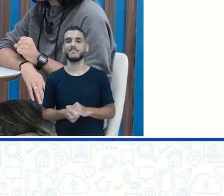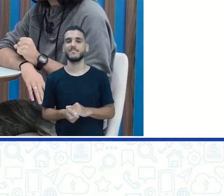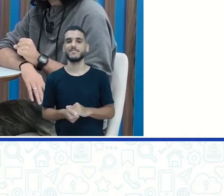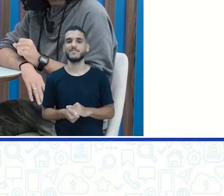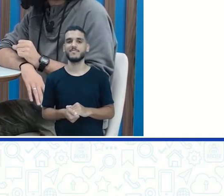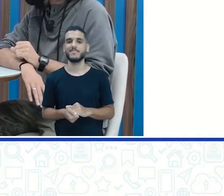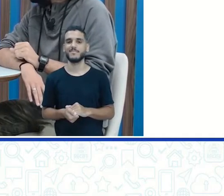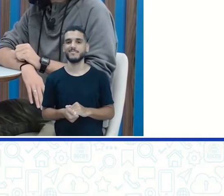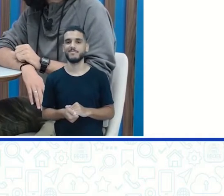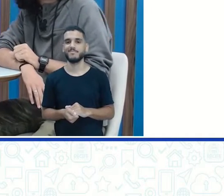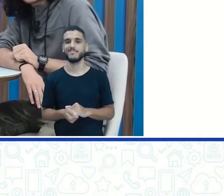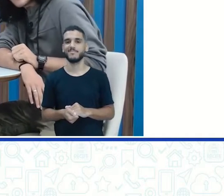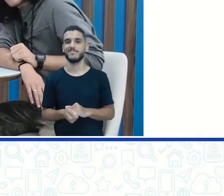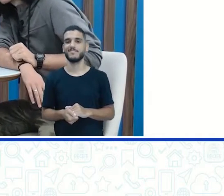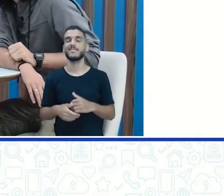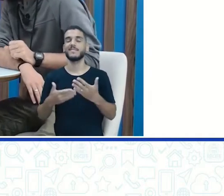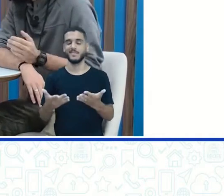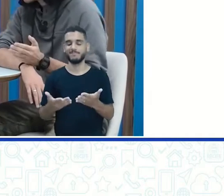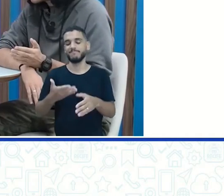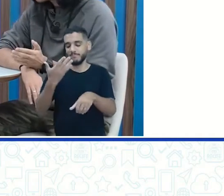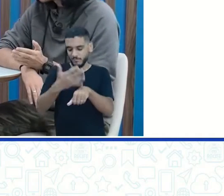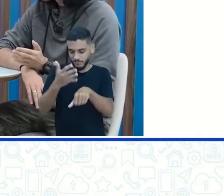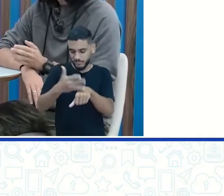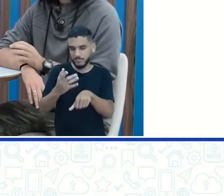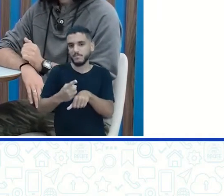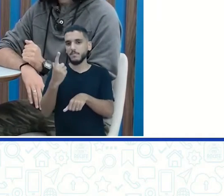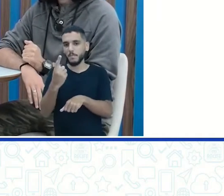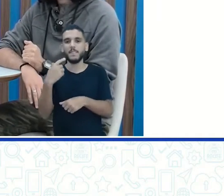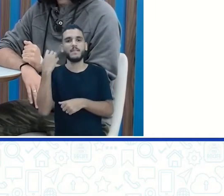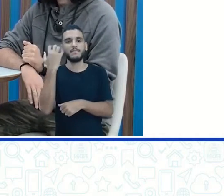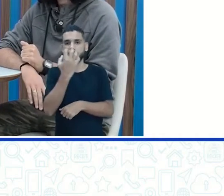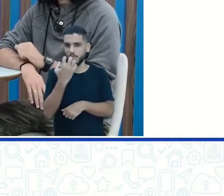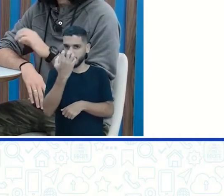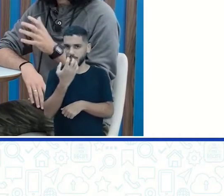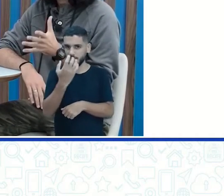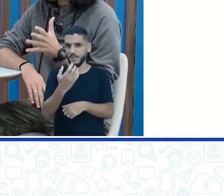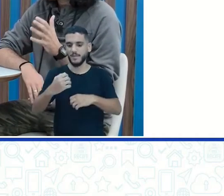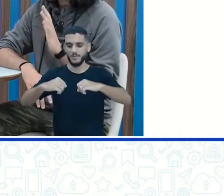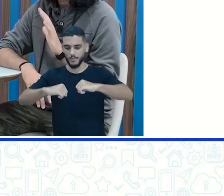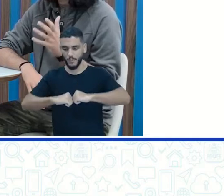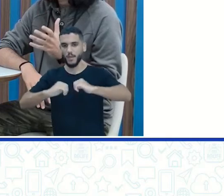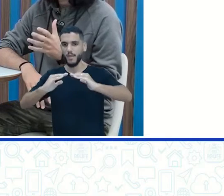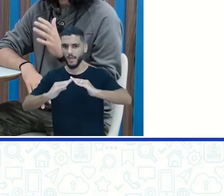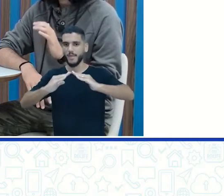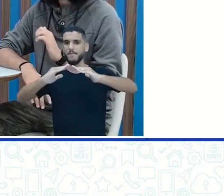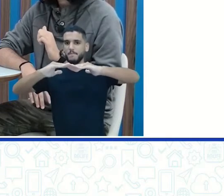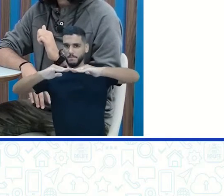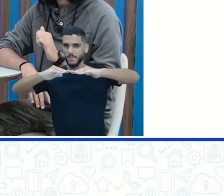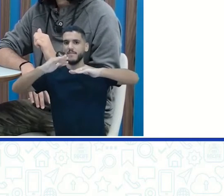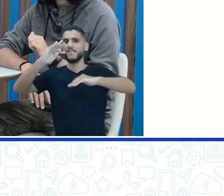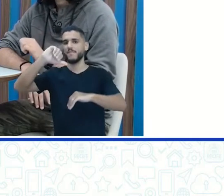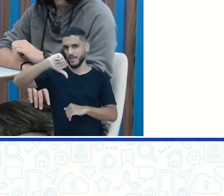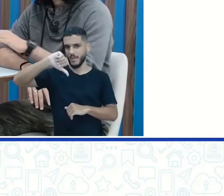treina a primeira música, né? O Dó, Ré, Mi, Fá, para você ir desenvolvendo um